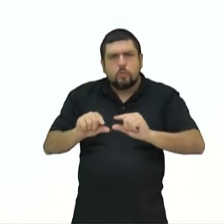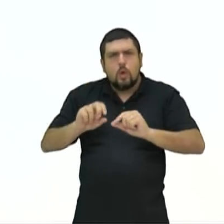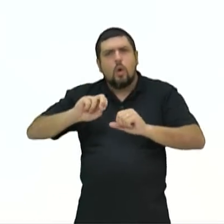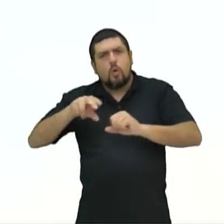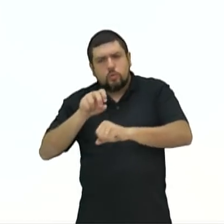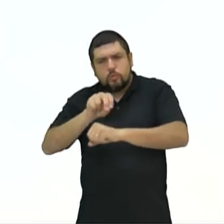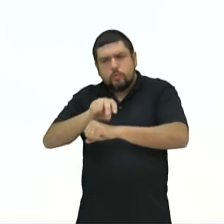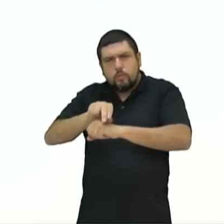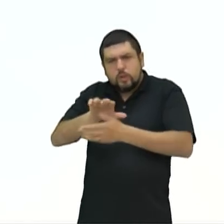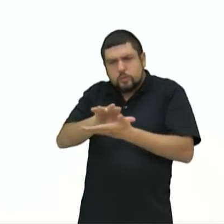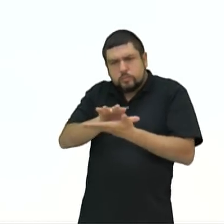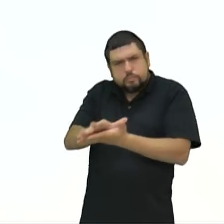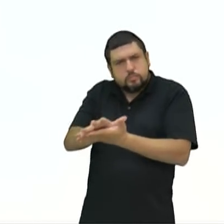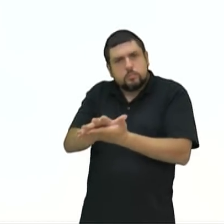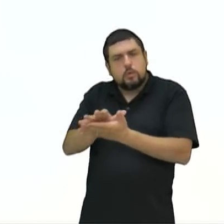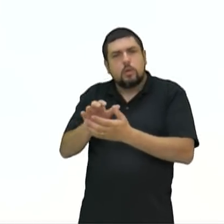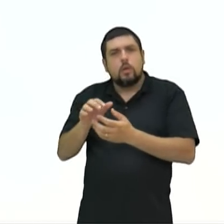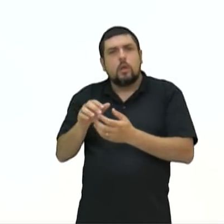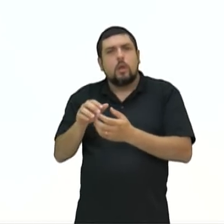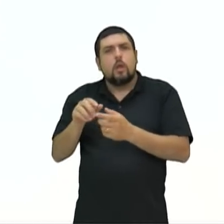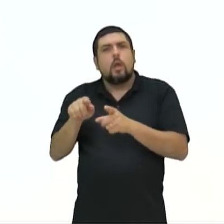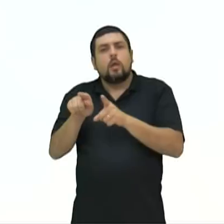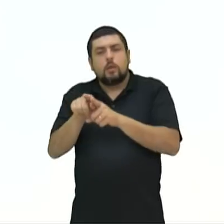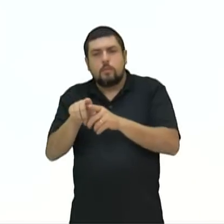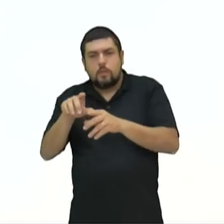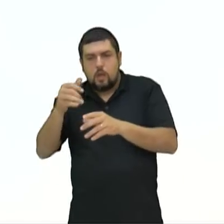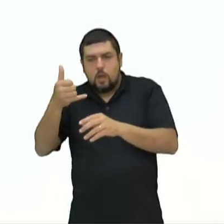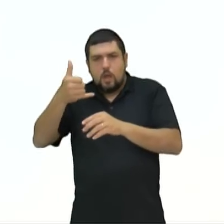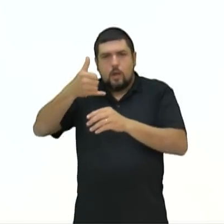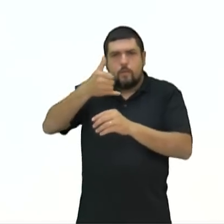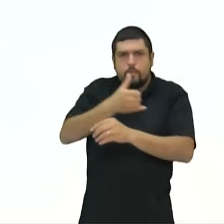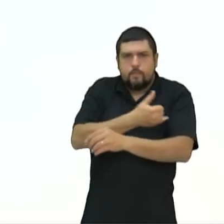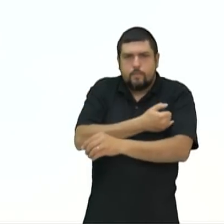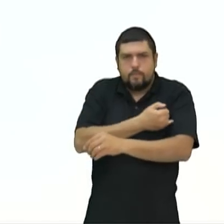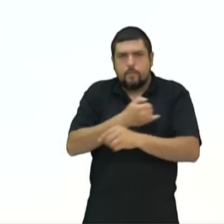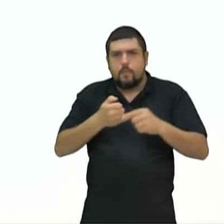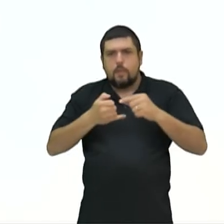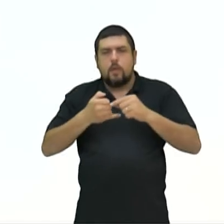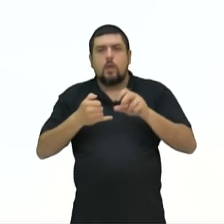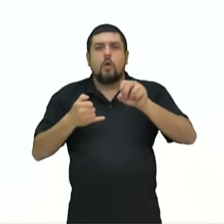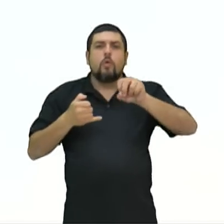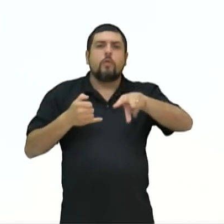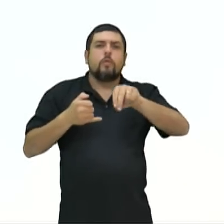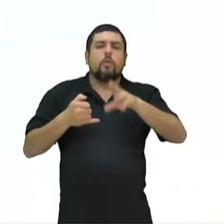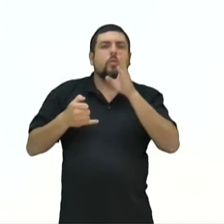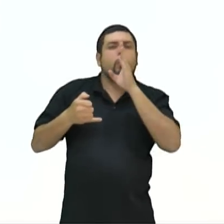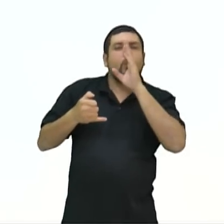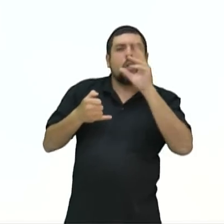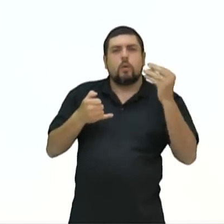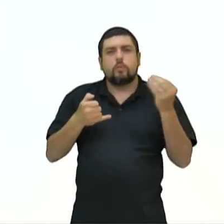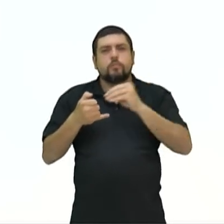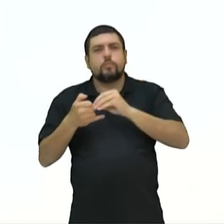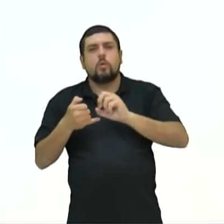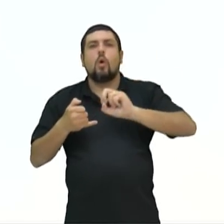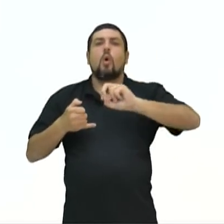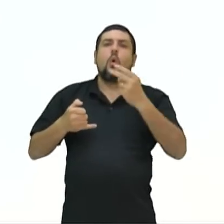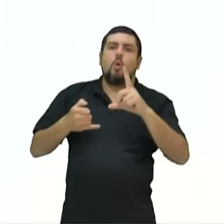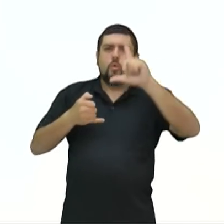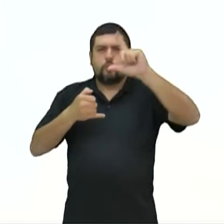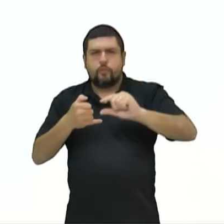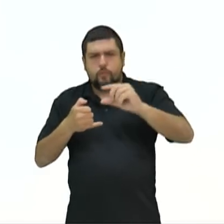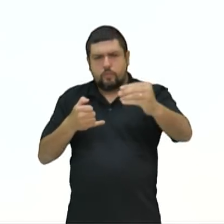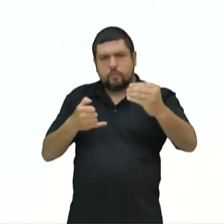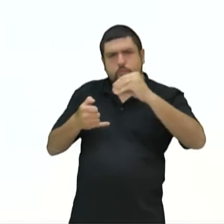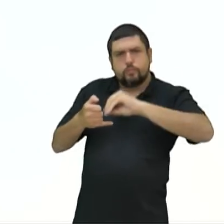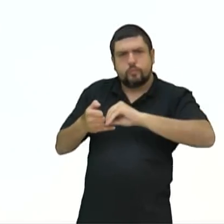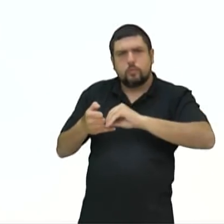vírus. E colocam lá, então, dentro da vacina, ou o vírus inativo, ou o vírus atenuado, ou ainda pode